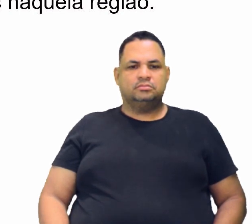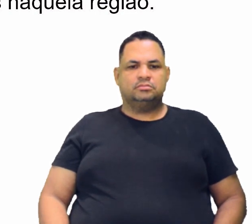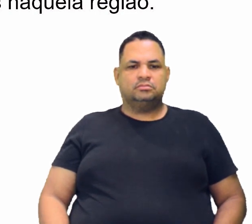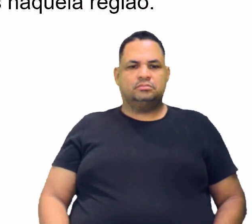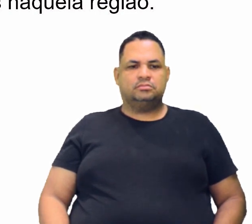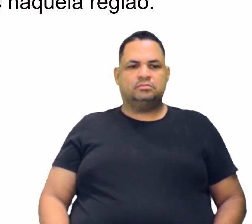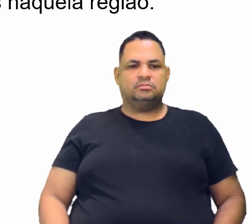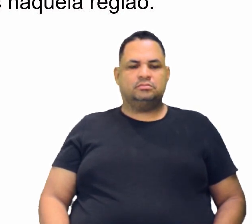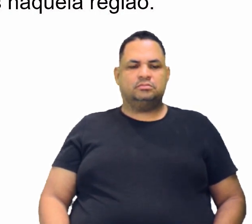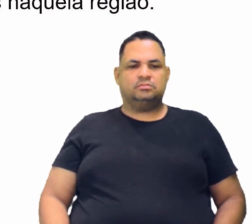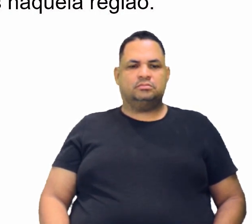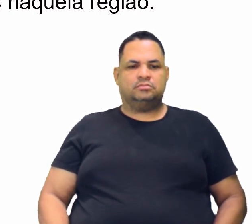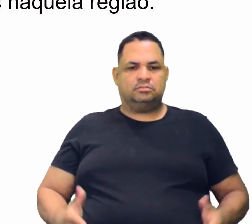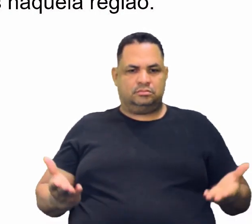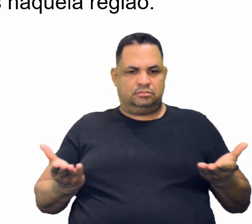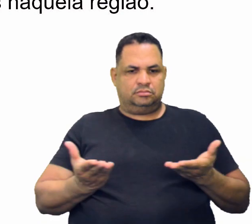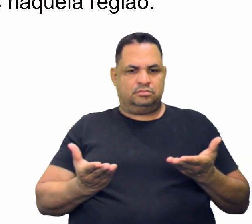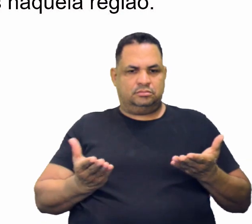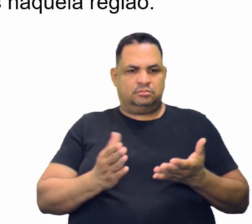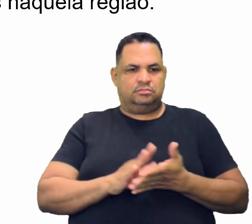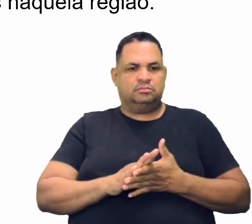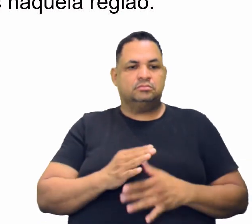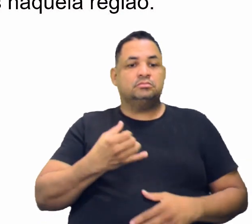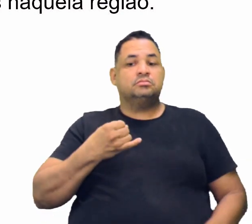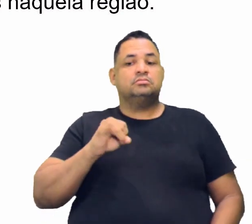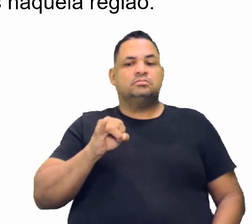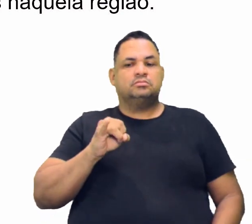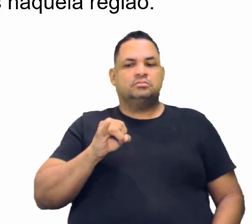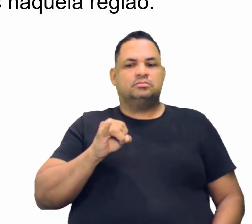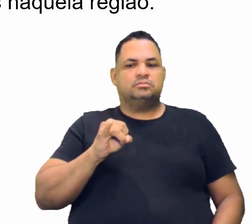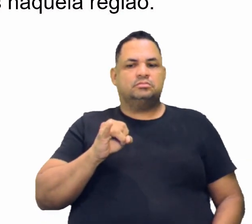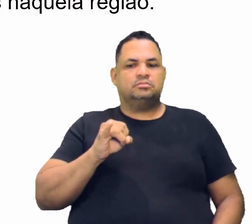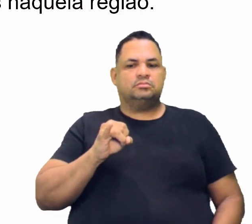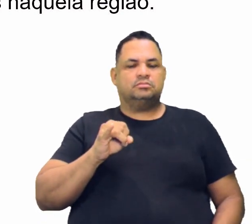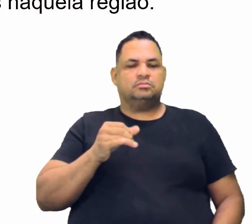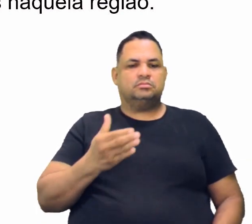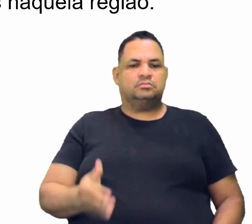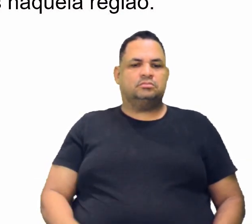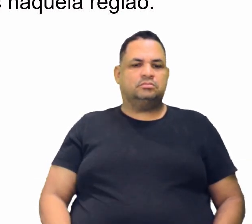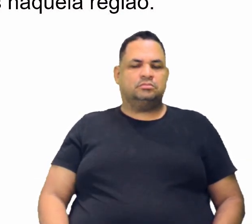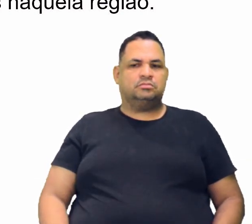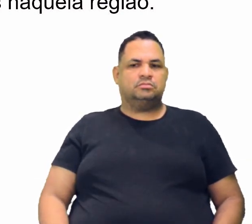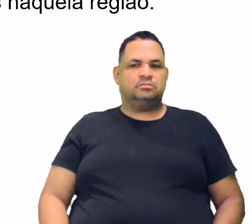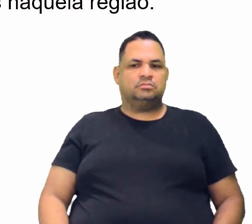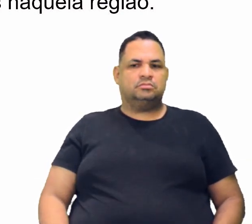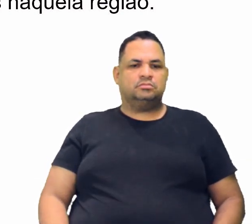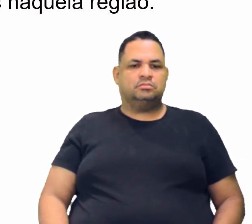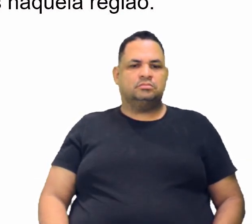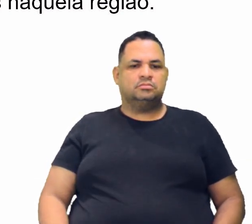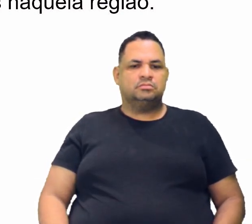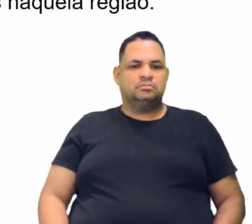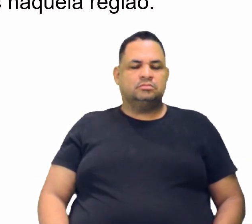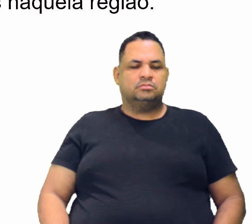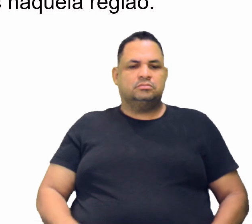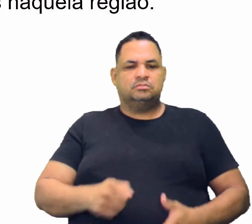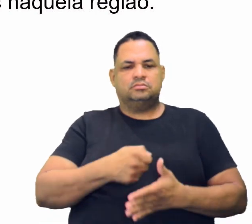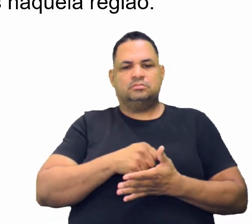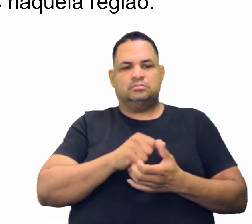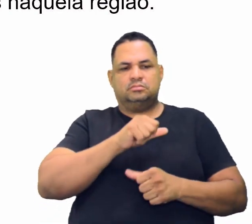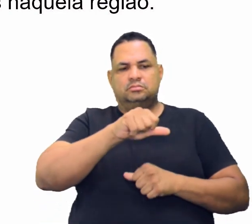tortinha. Agora, Amadinho, se você, em vez de colocar o